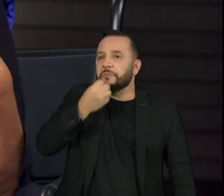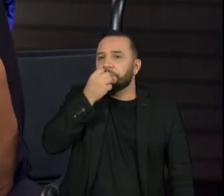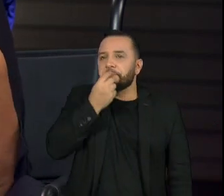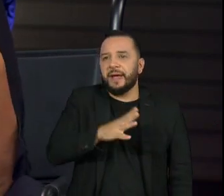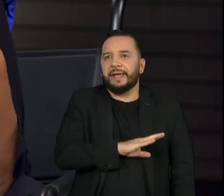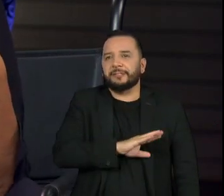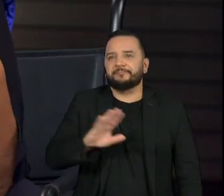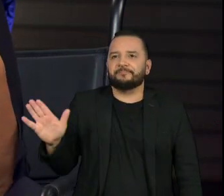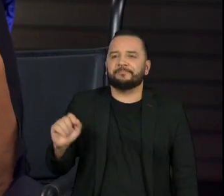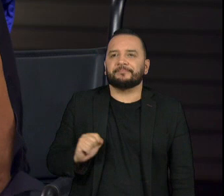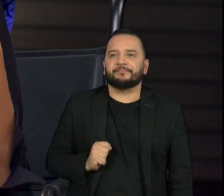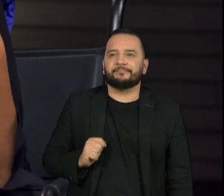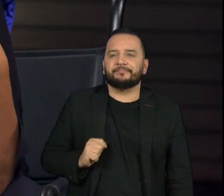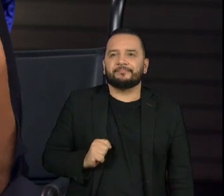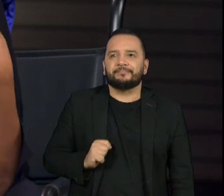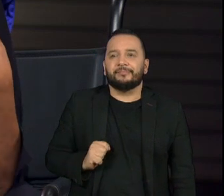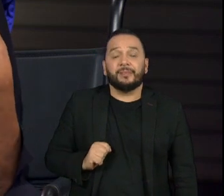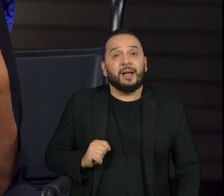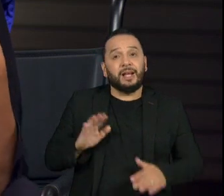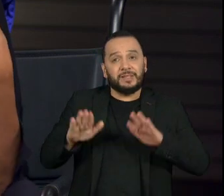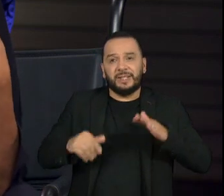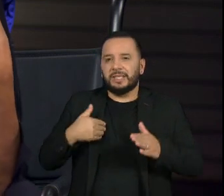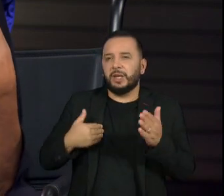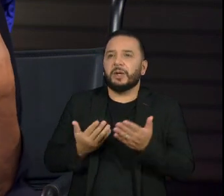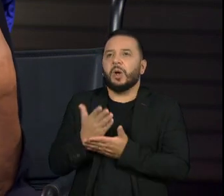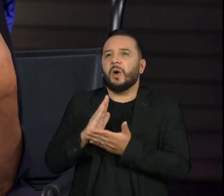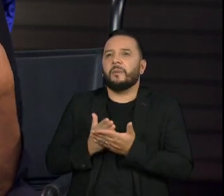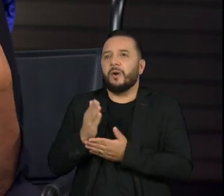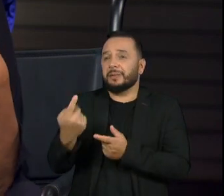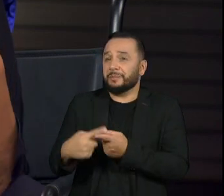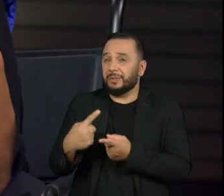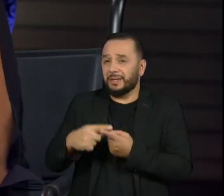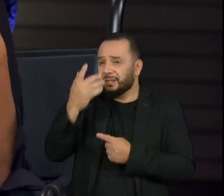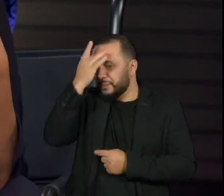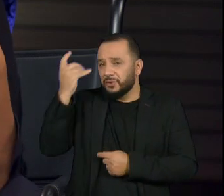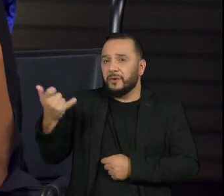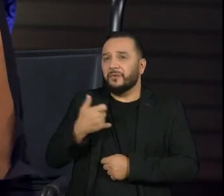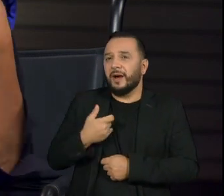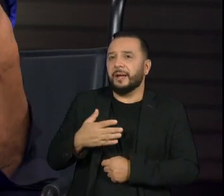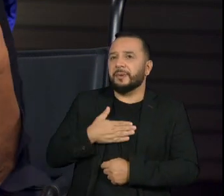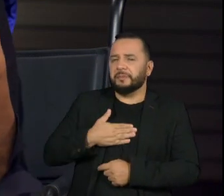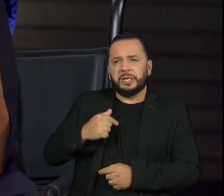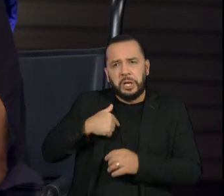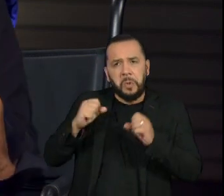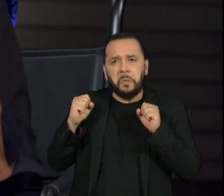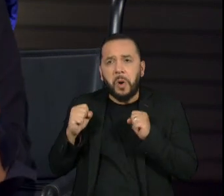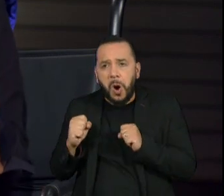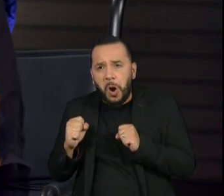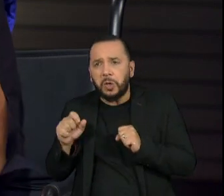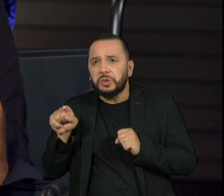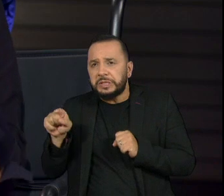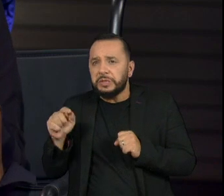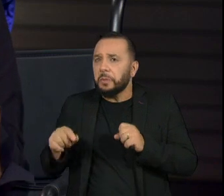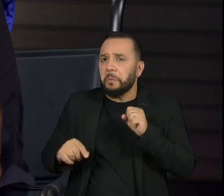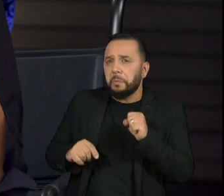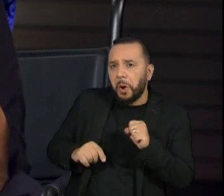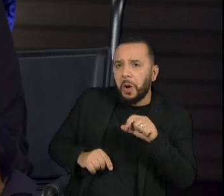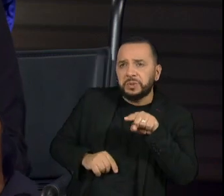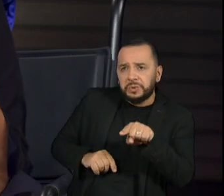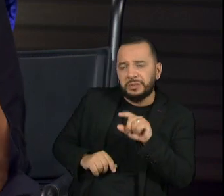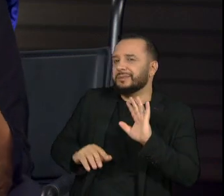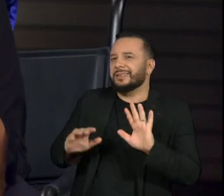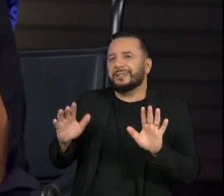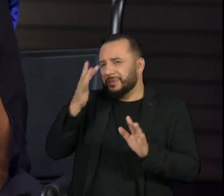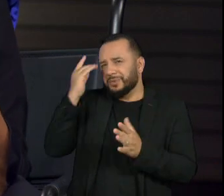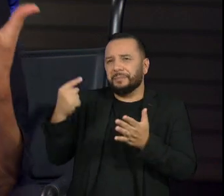Então, me incomoda muito quando as pessoas me falam assim, mas eu posso isso, eu posso aquilo. As pessoas me perguntam